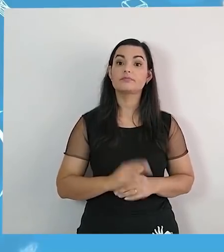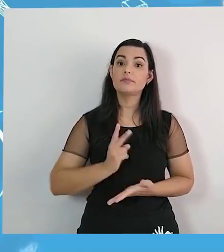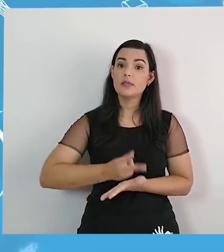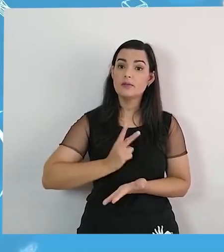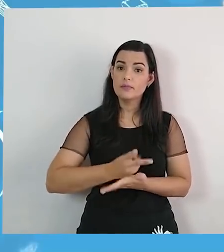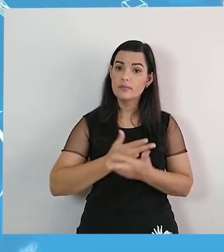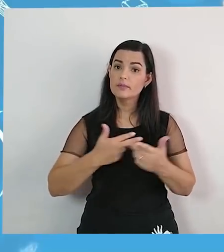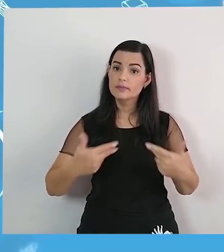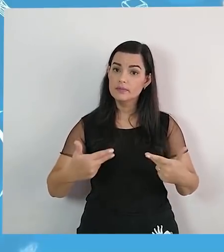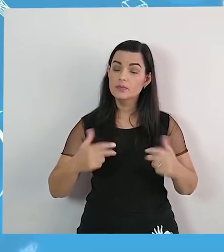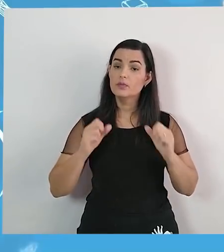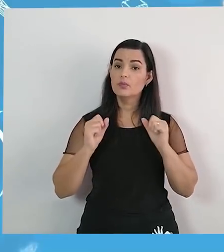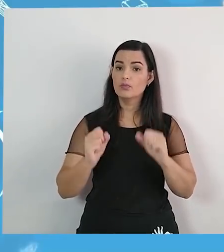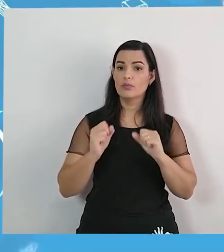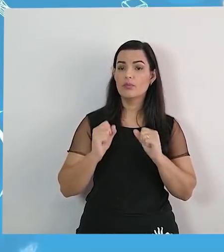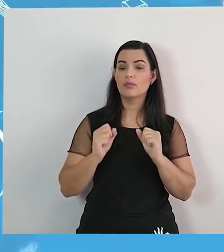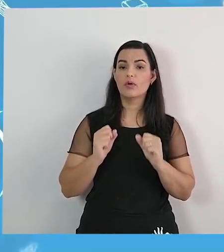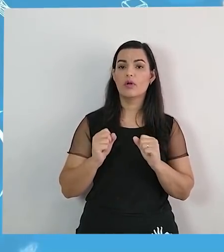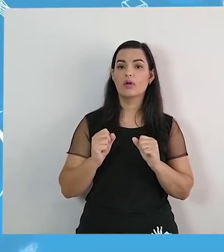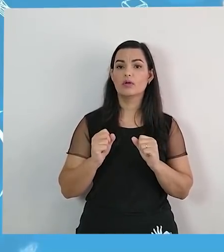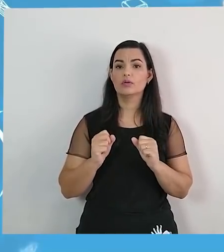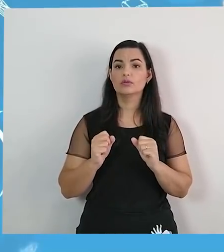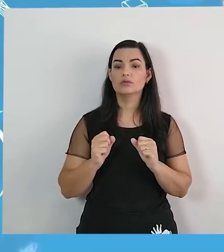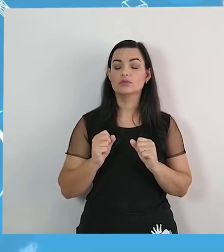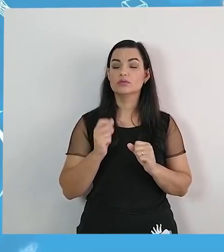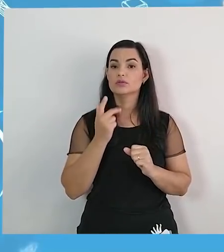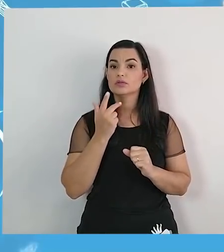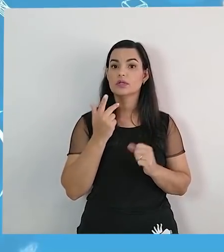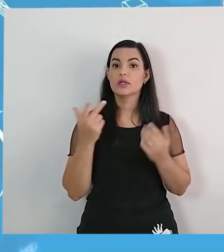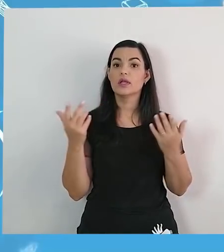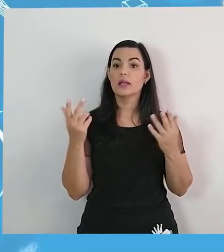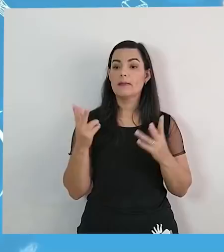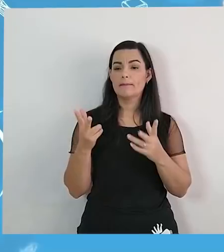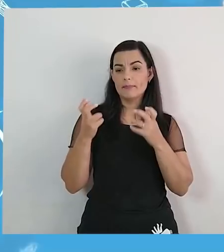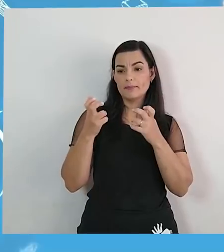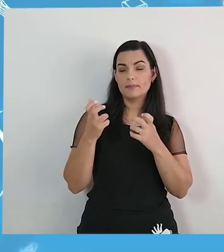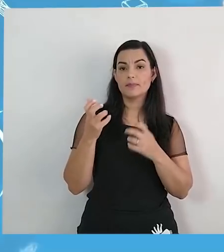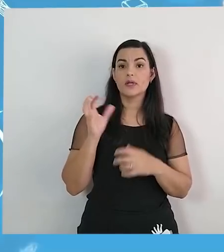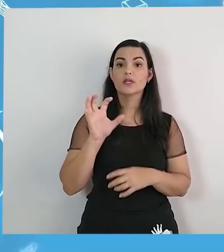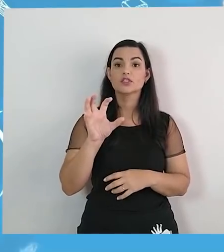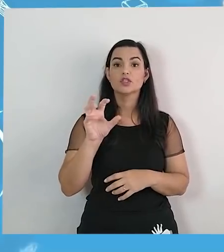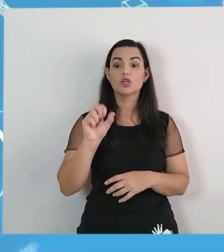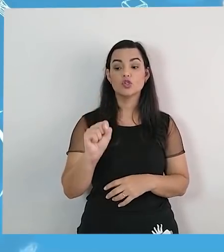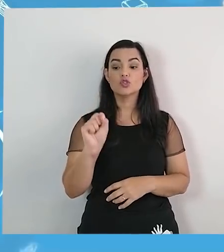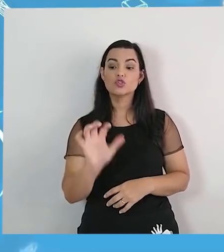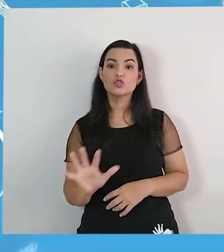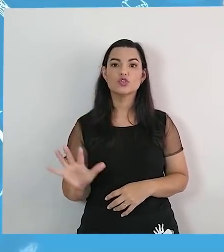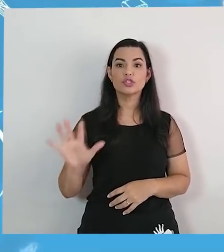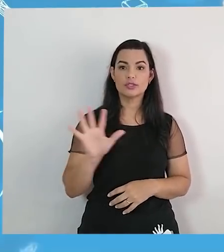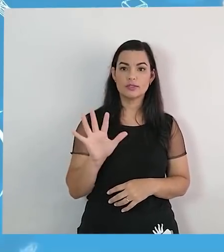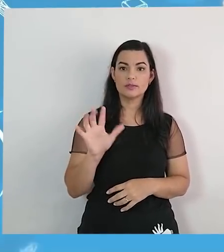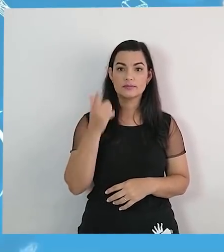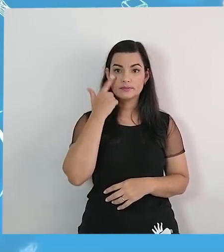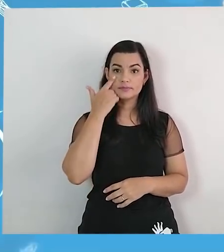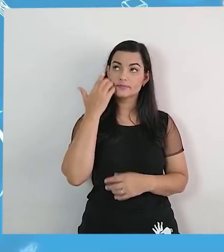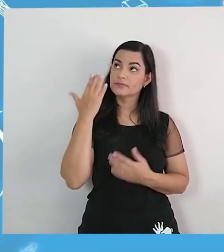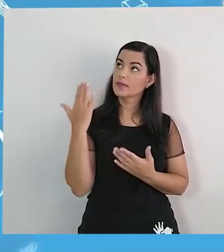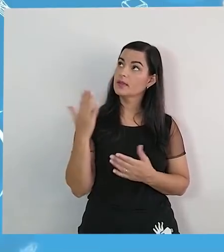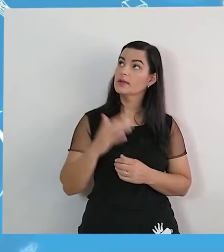nós podemos falar aqui para a região sudeste, olha aqui. Região